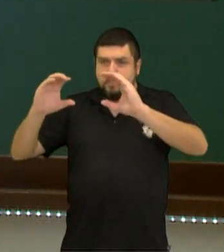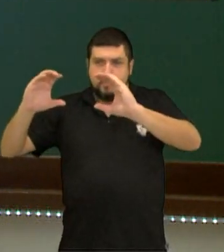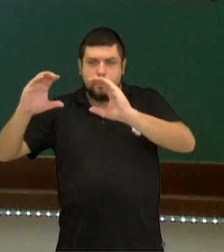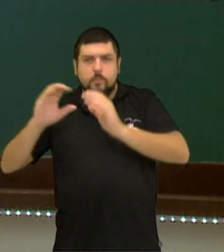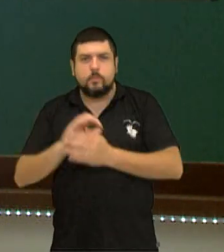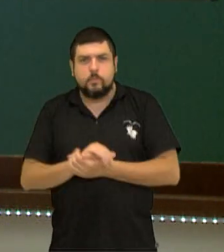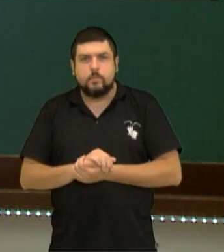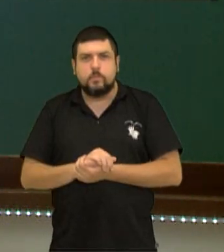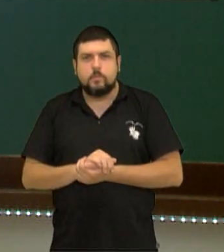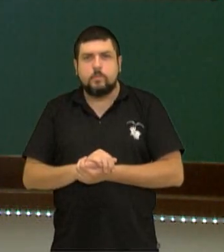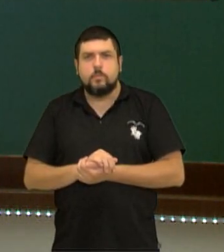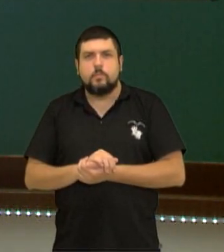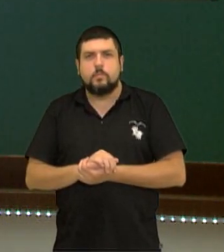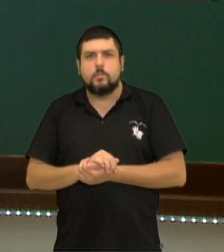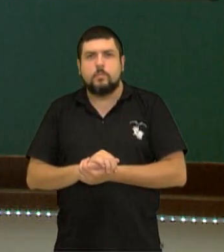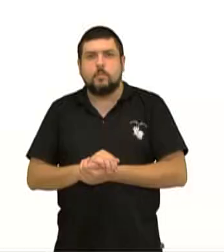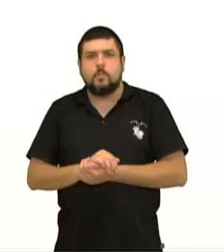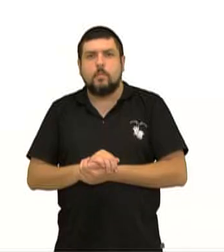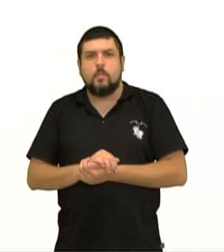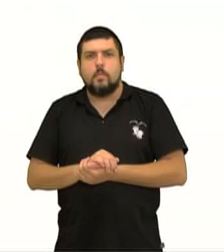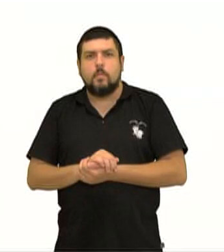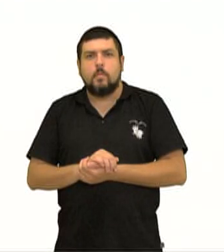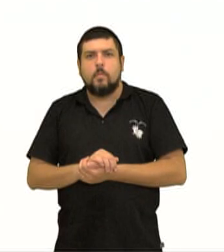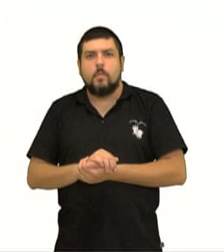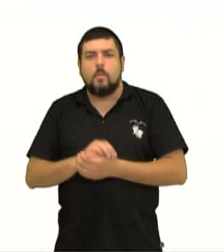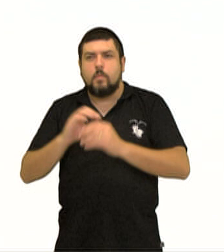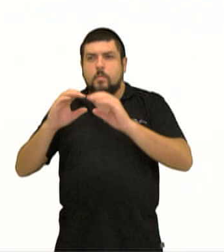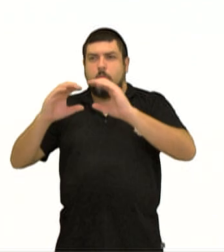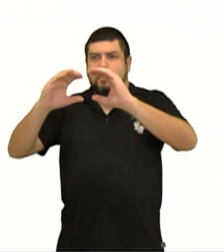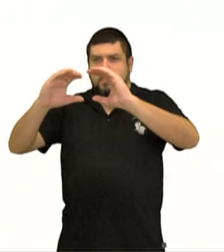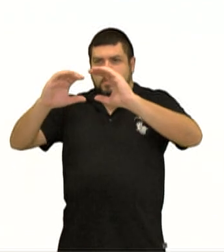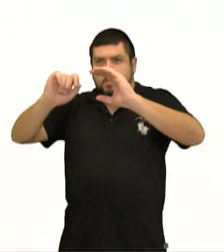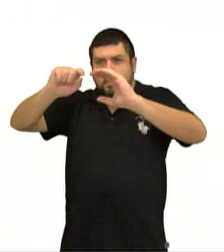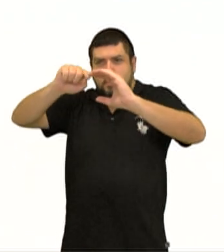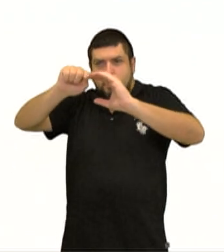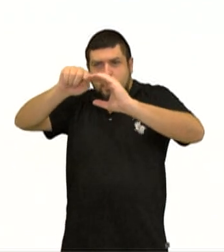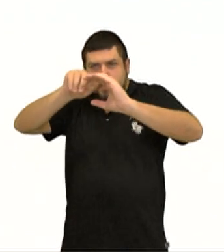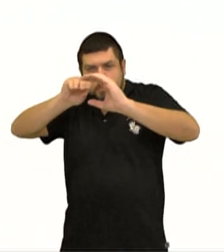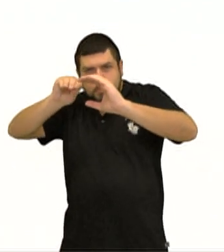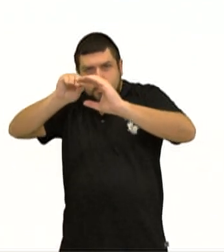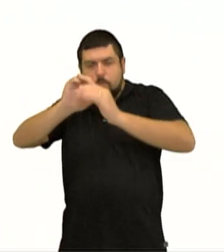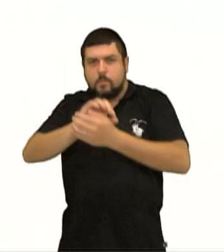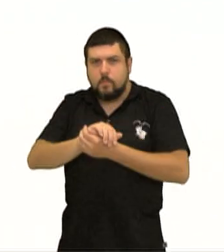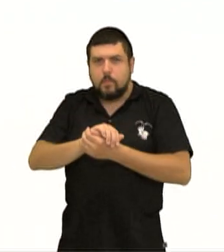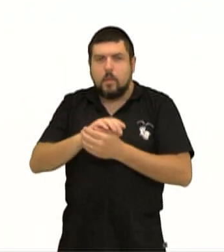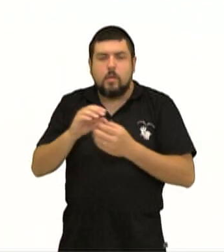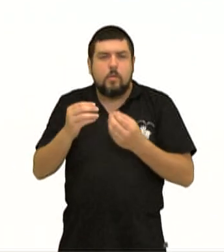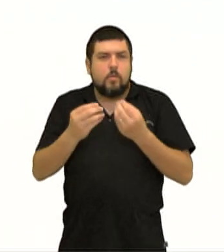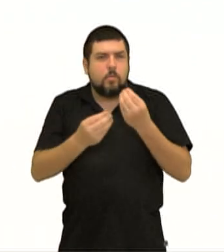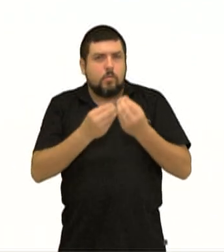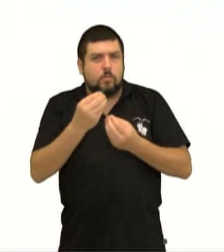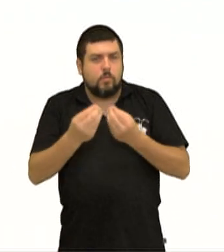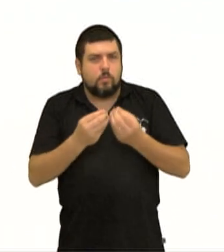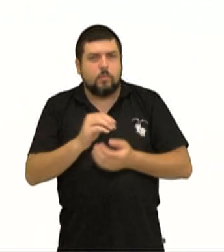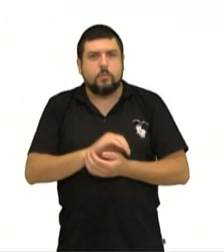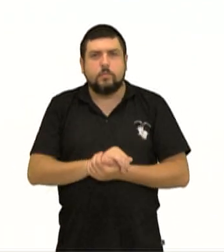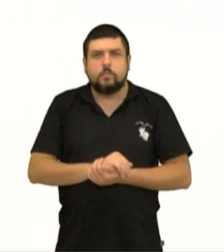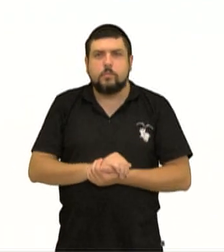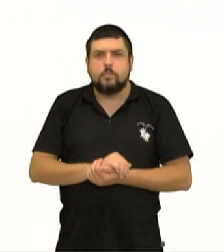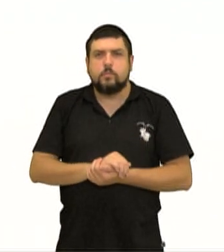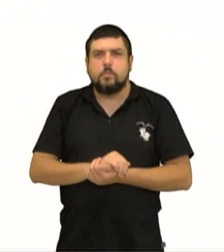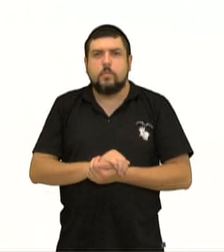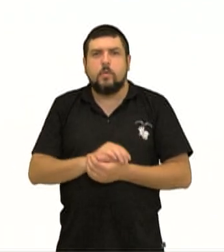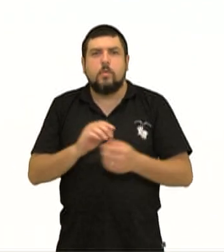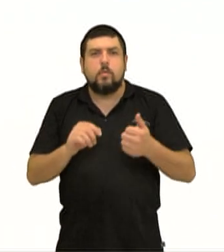bem claro aqui, olha, eu quero multiplicar por 3 o valor que sobrar, né? A diferença de 12